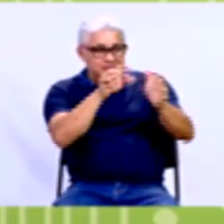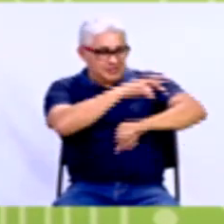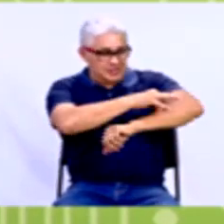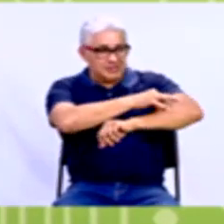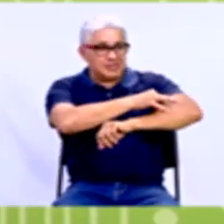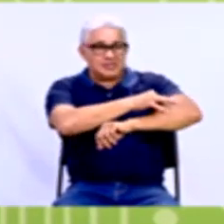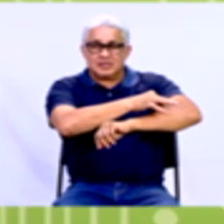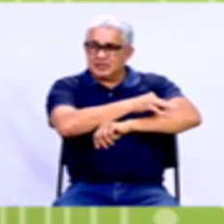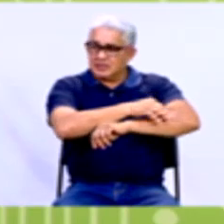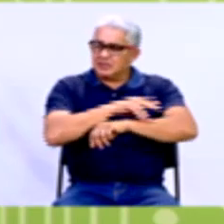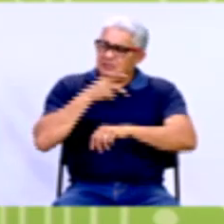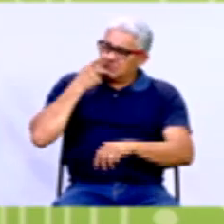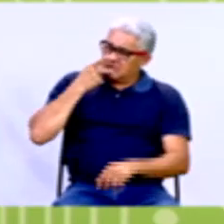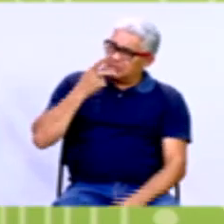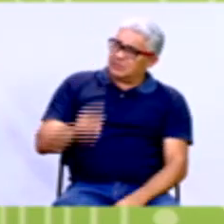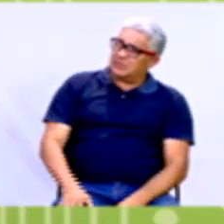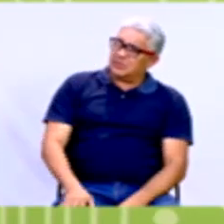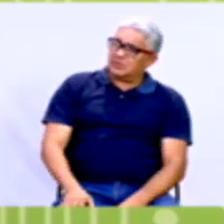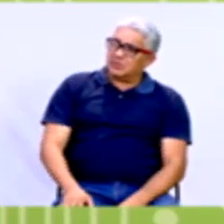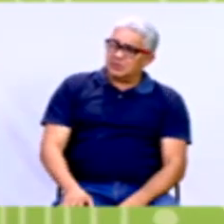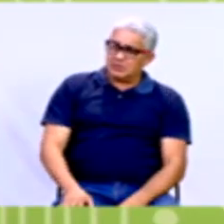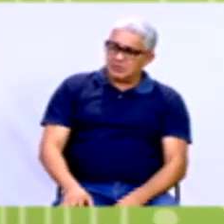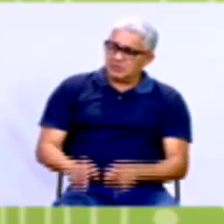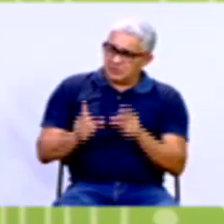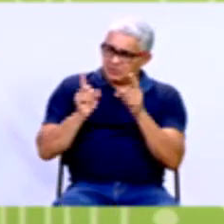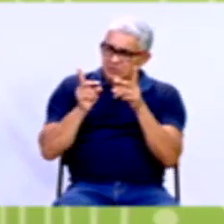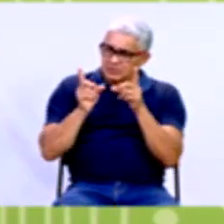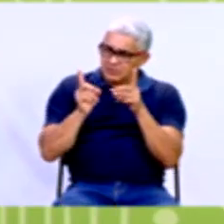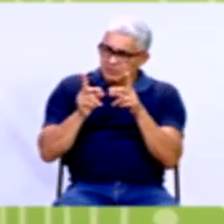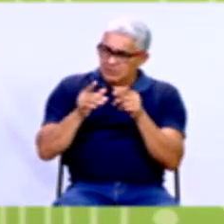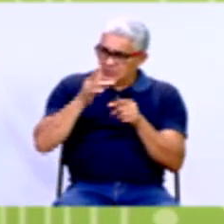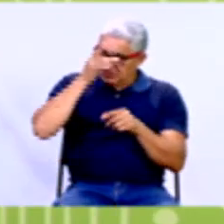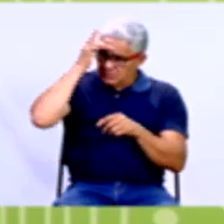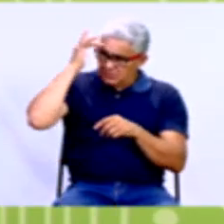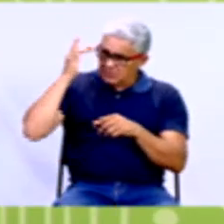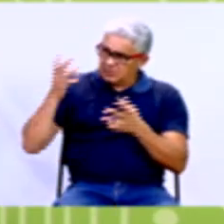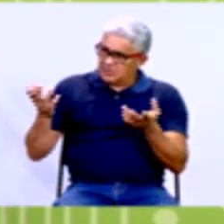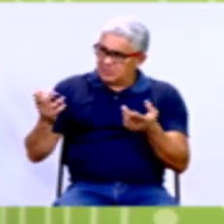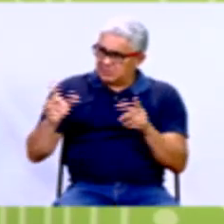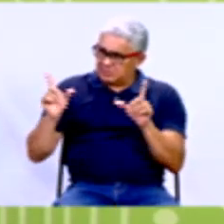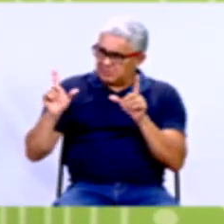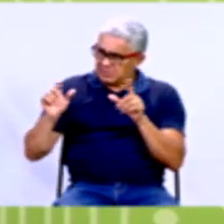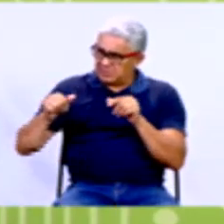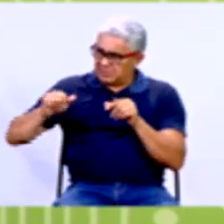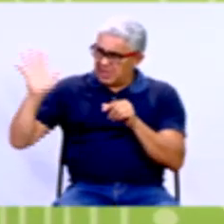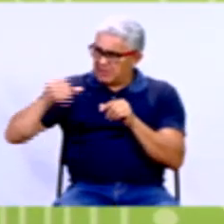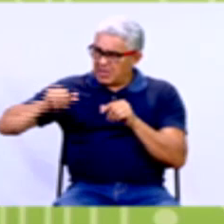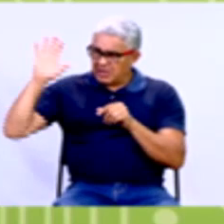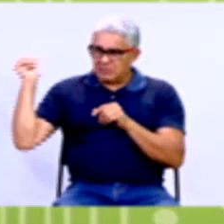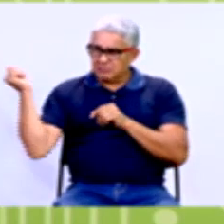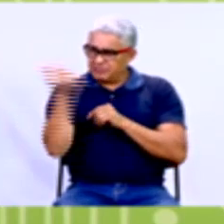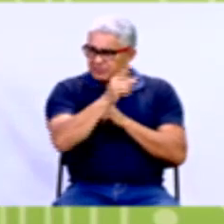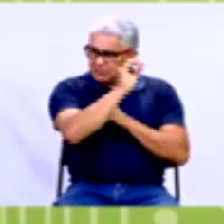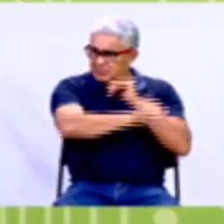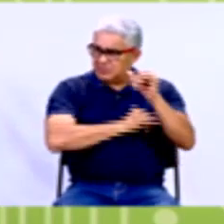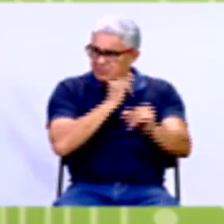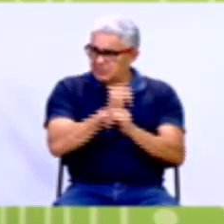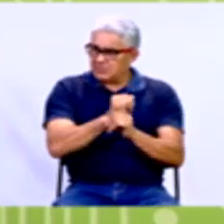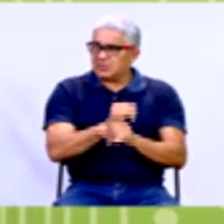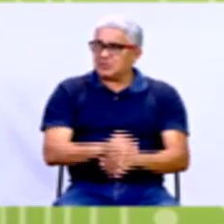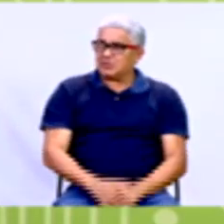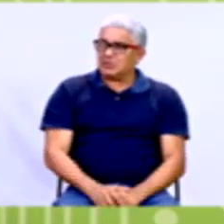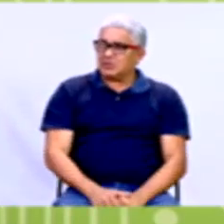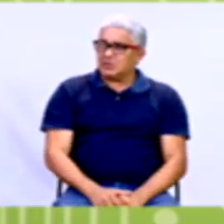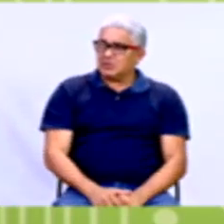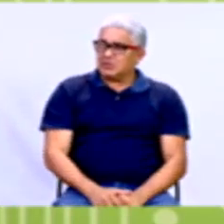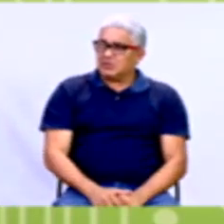assim pro vendedor, né? Falei assim, nossa, mas a TV tá mais caro que na internet? Né? Eu falei assim, aí na